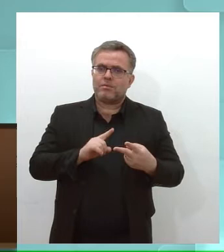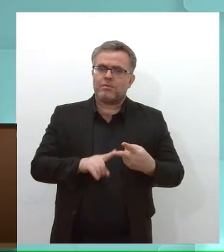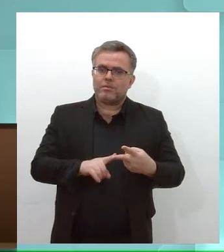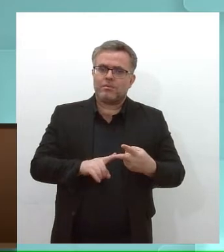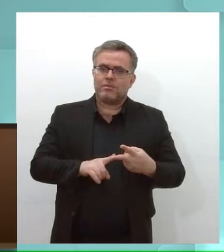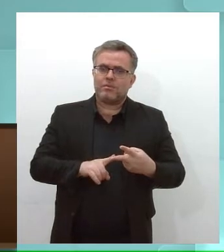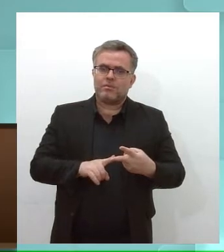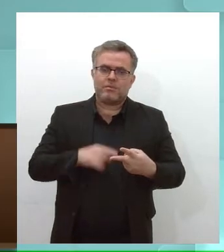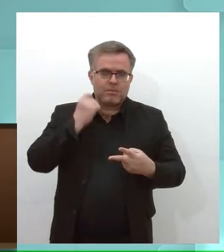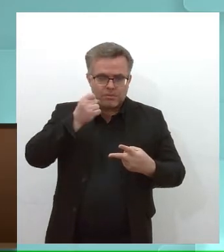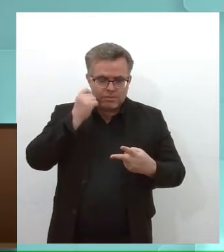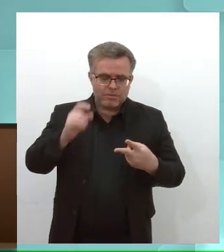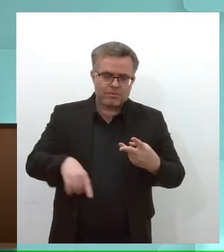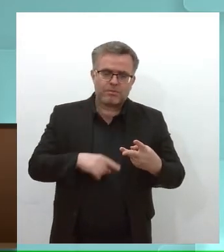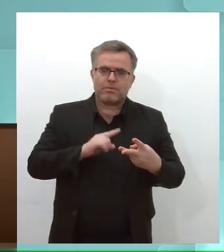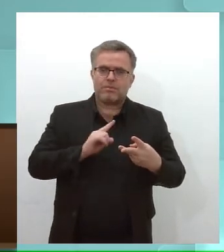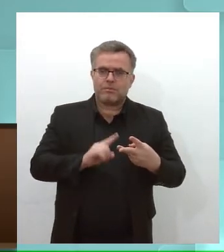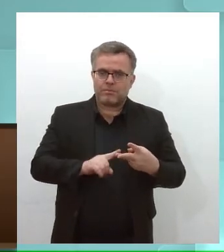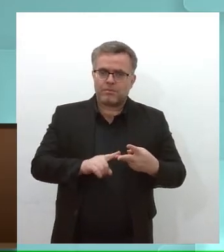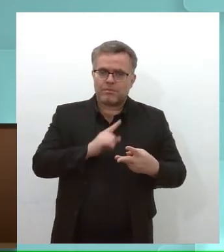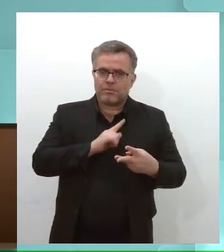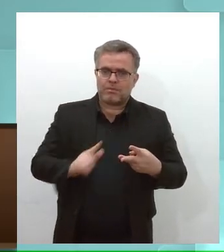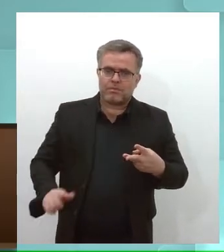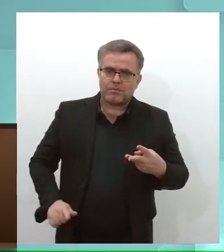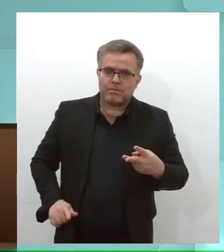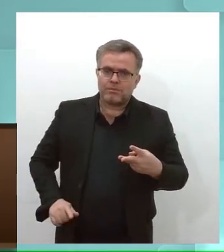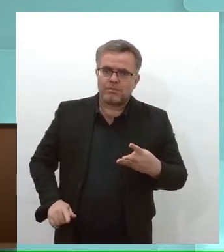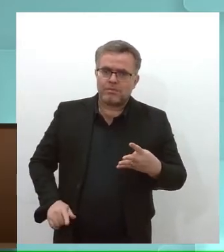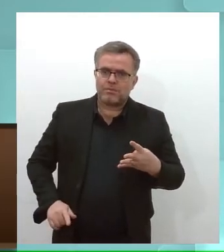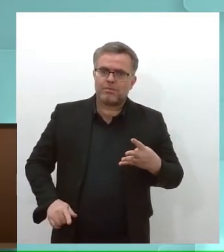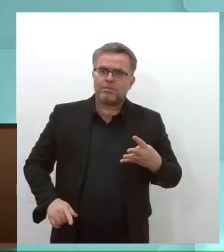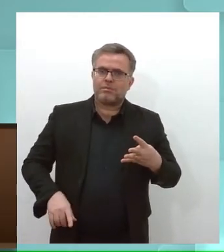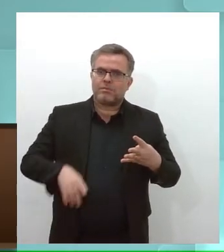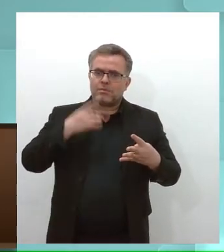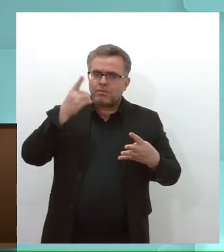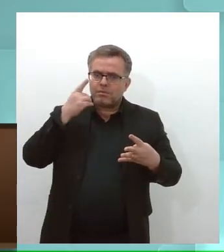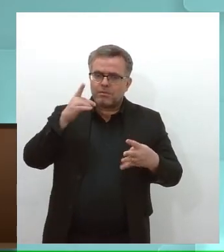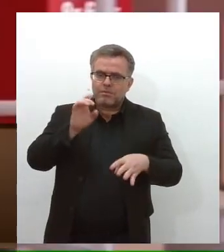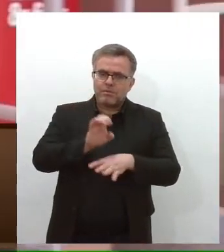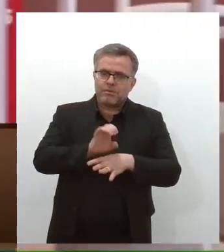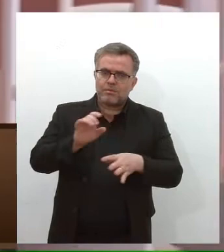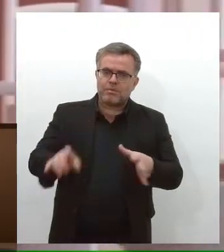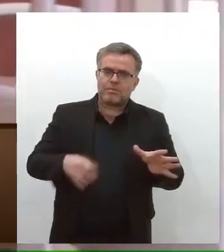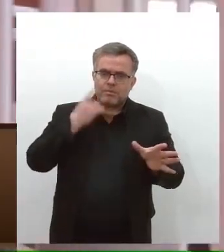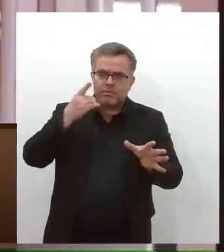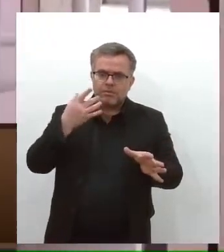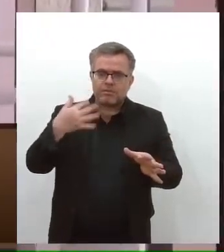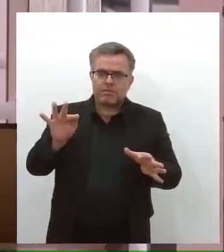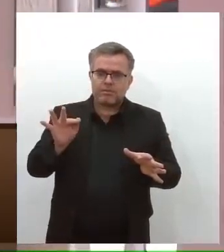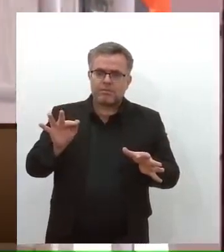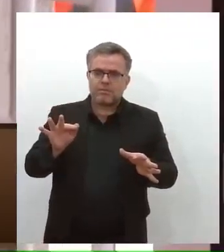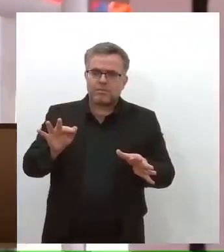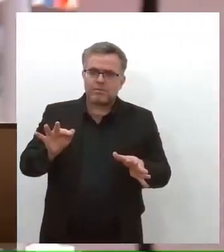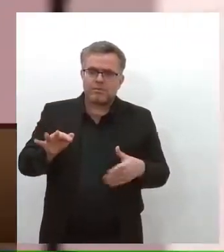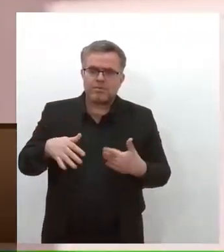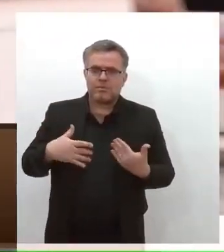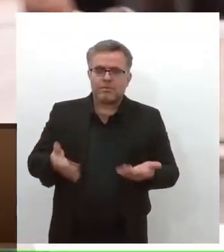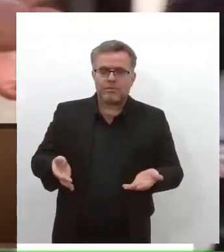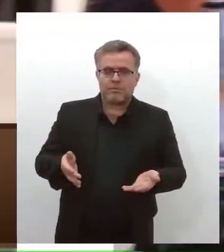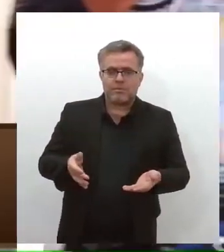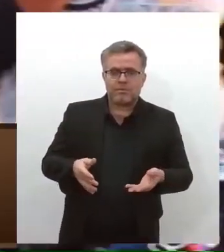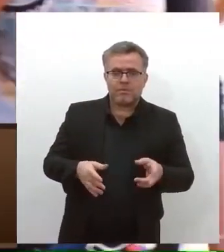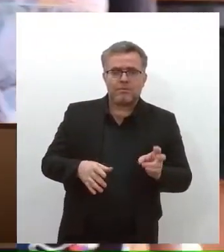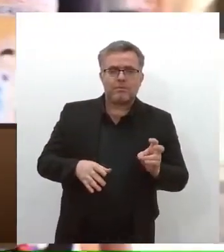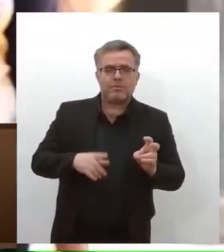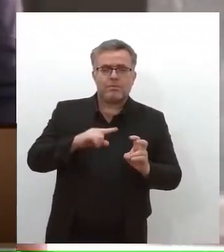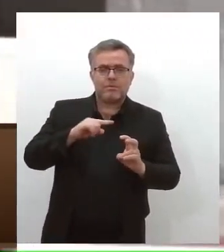Federal, Governo do Estado, deputados estadual e federal. Segundo o TSE, o número